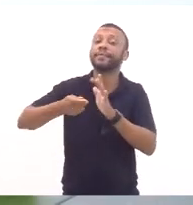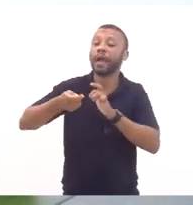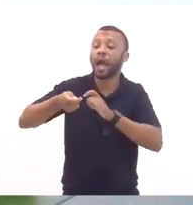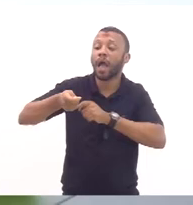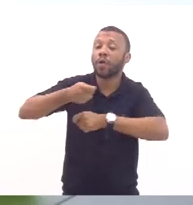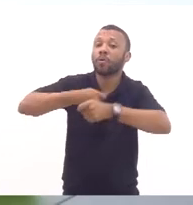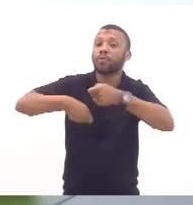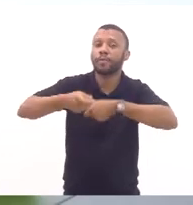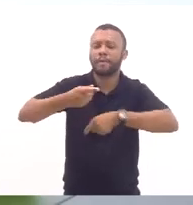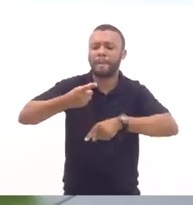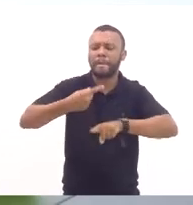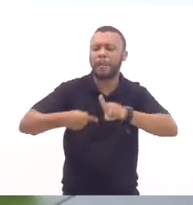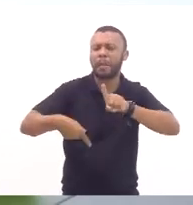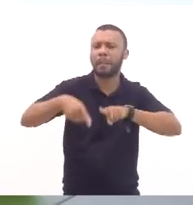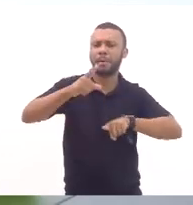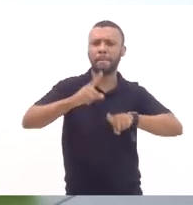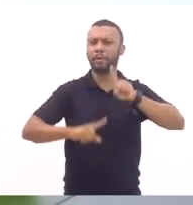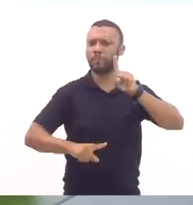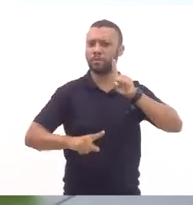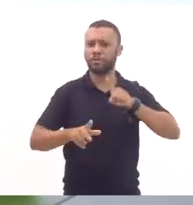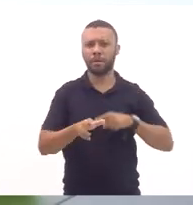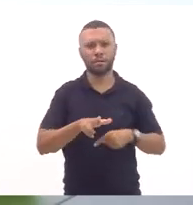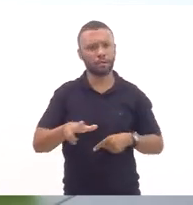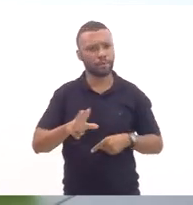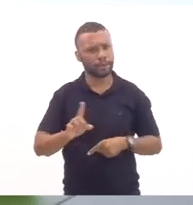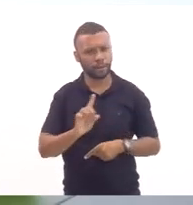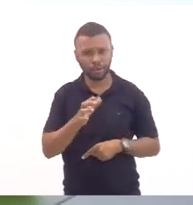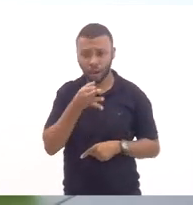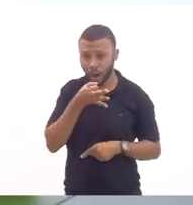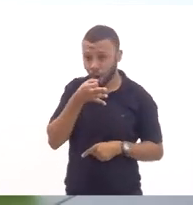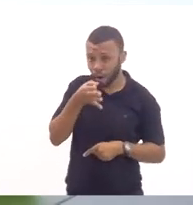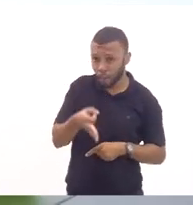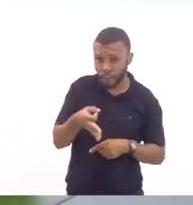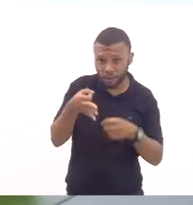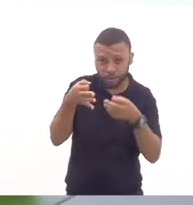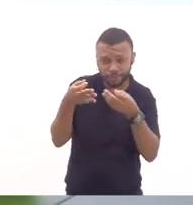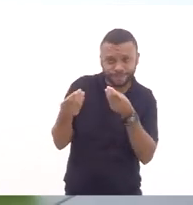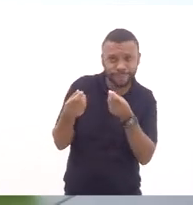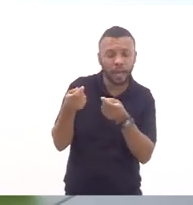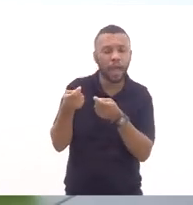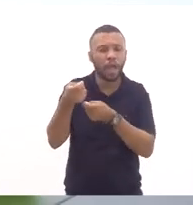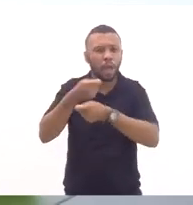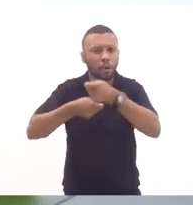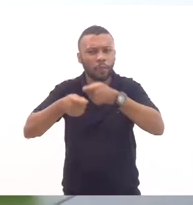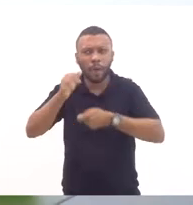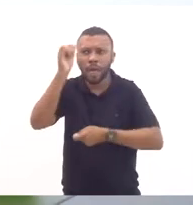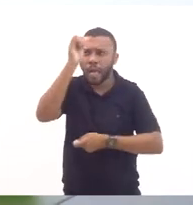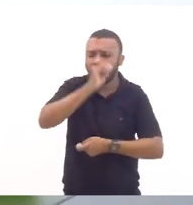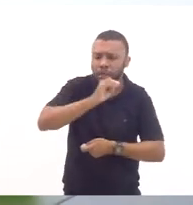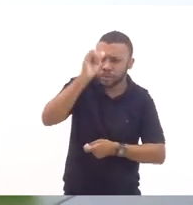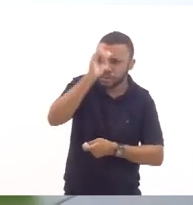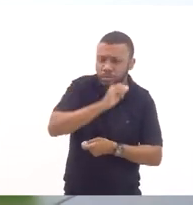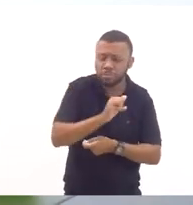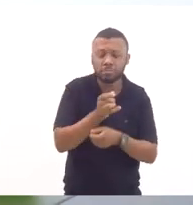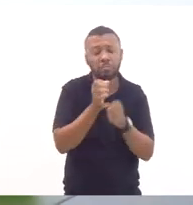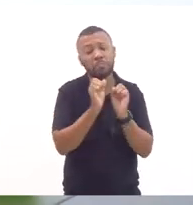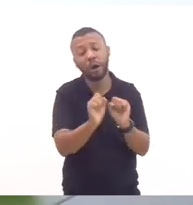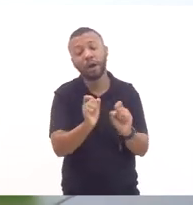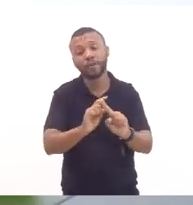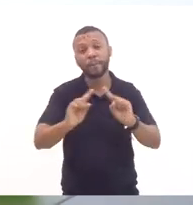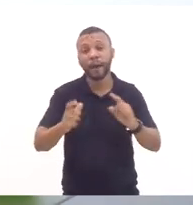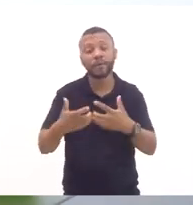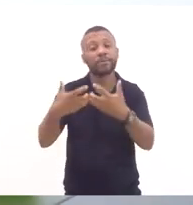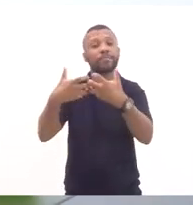rodar. Pode ser um argumento econômico antigo, pode até ser, mas é assim que funciona